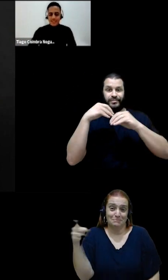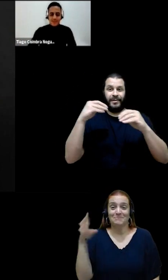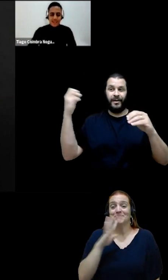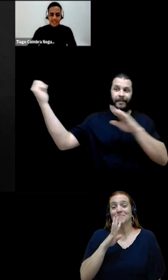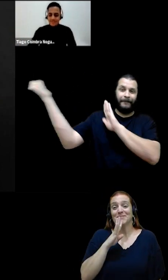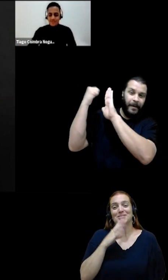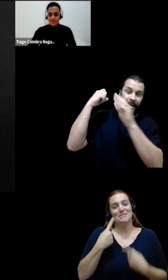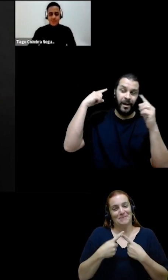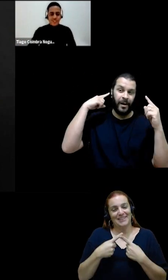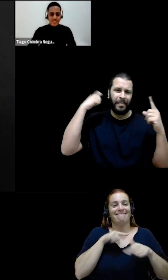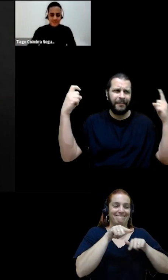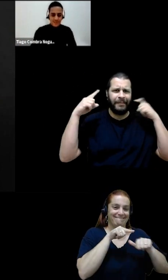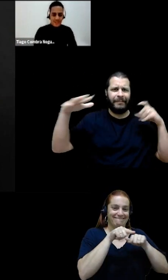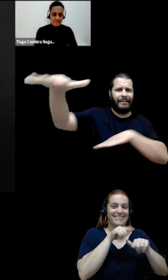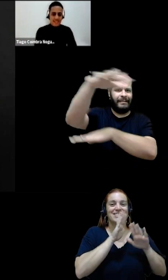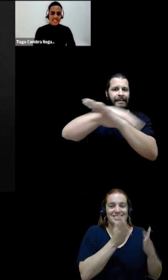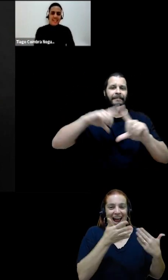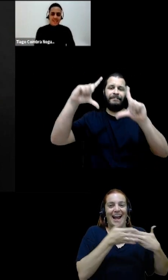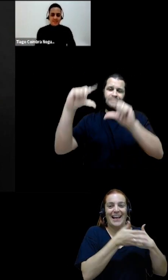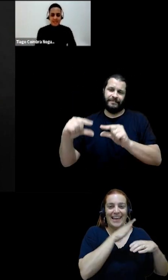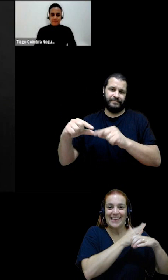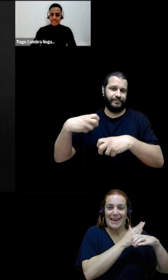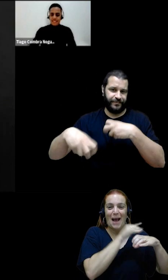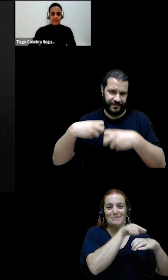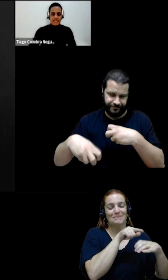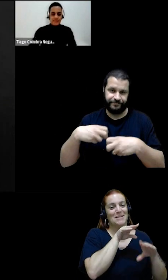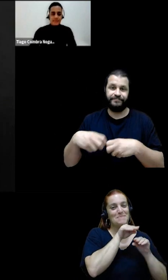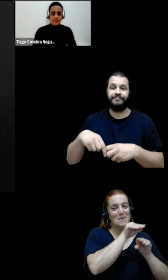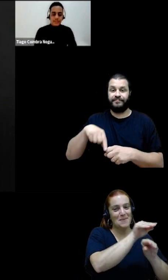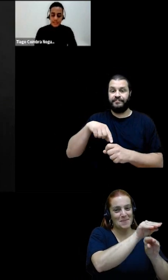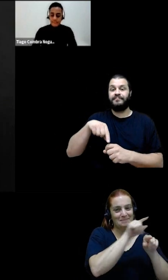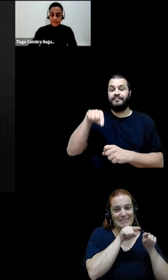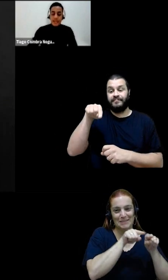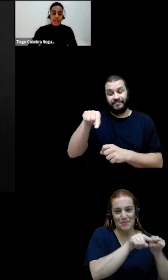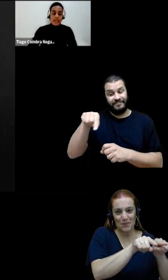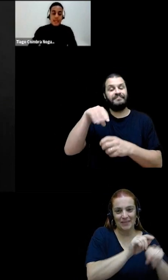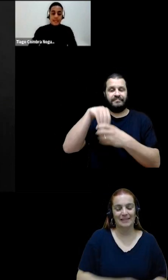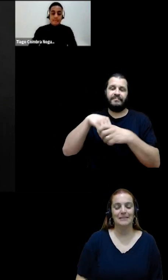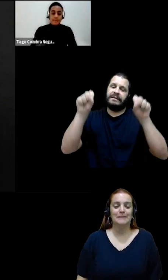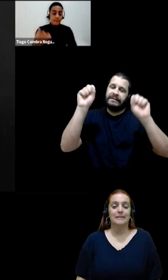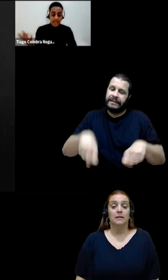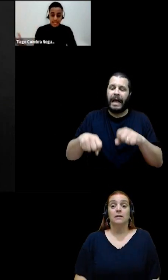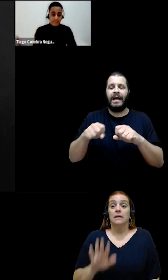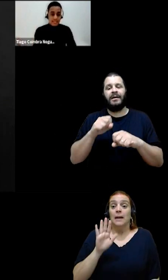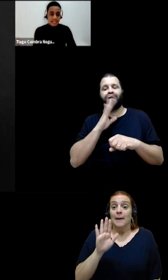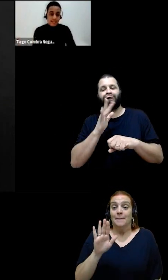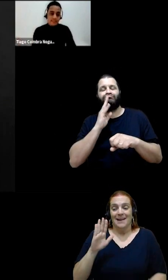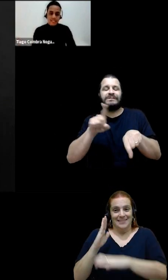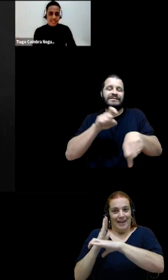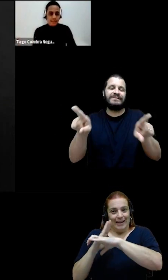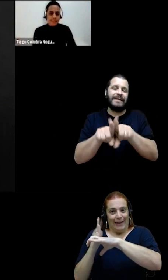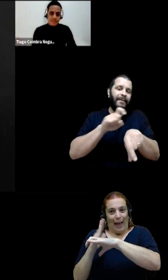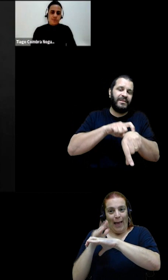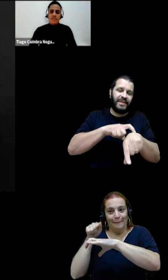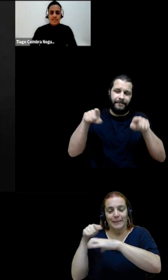por atuarem todos os dias ou frequentemente numa cabine de interpretação simultânea. Porém, essa cabine precisa